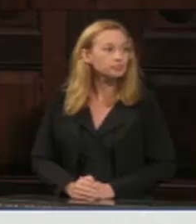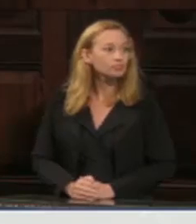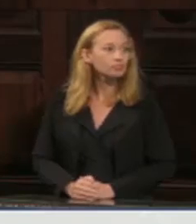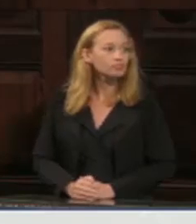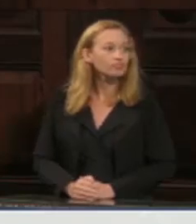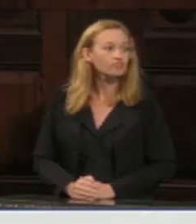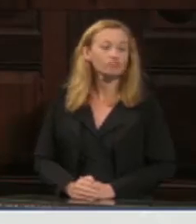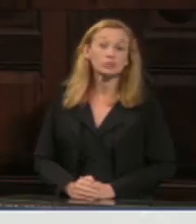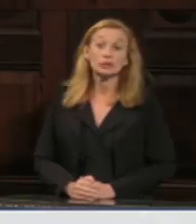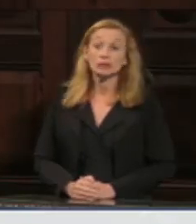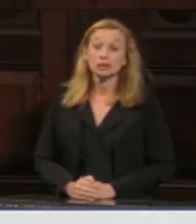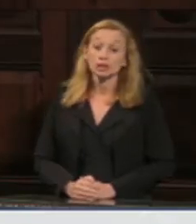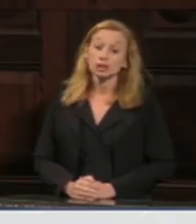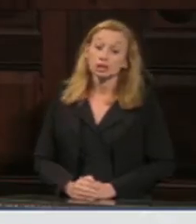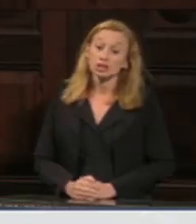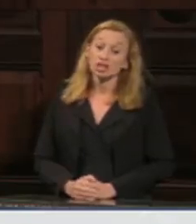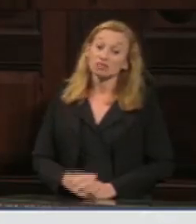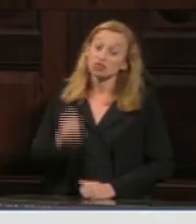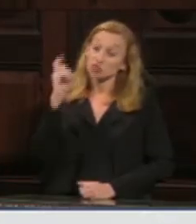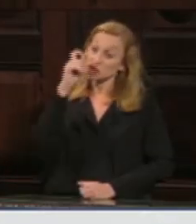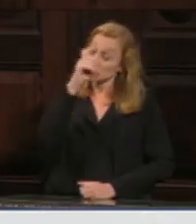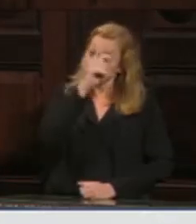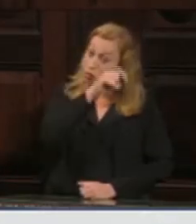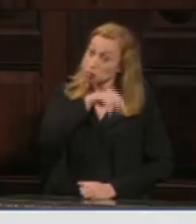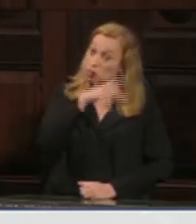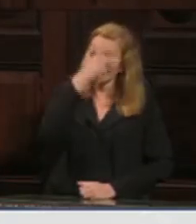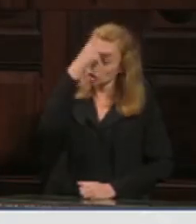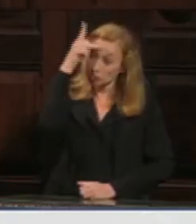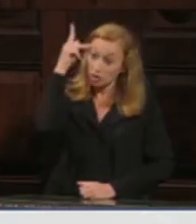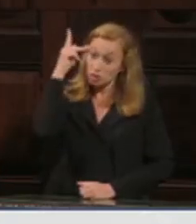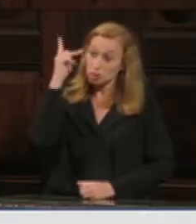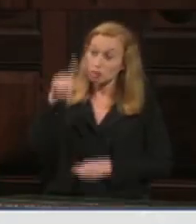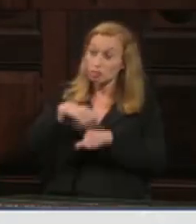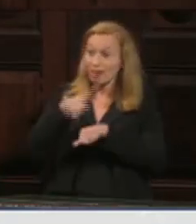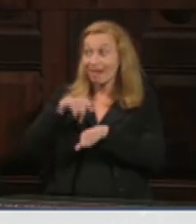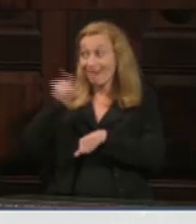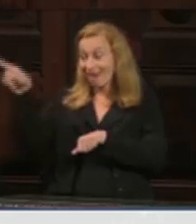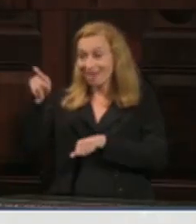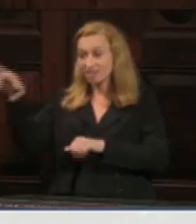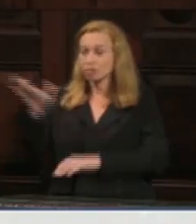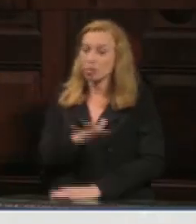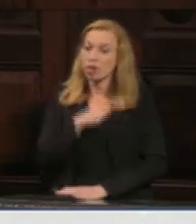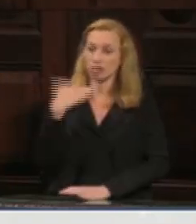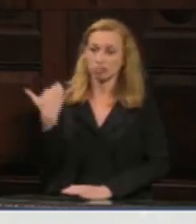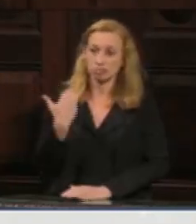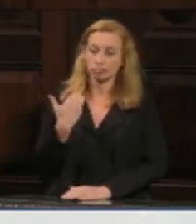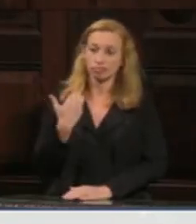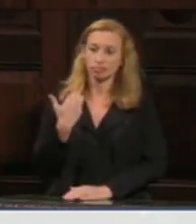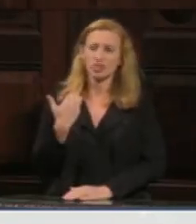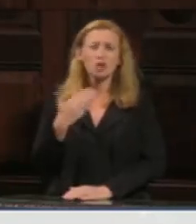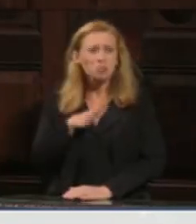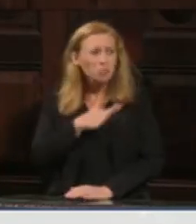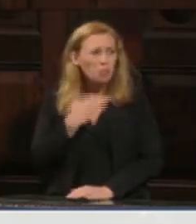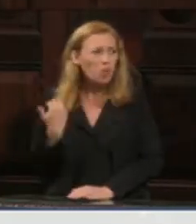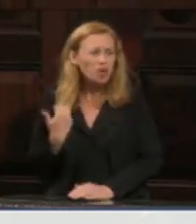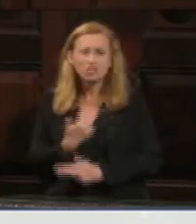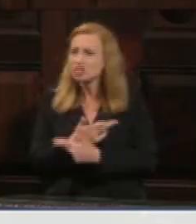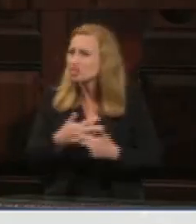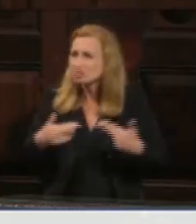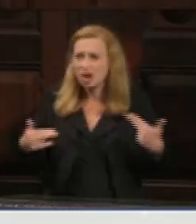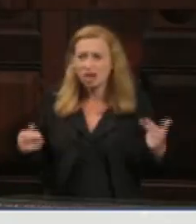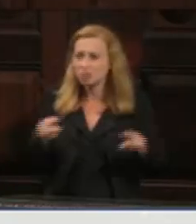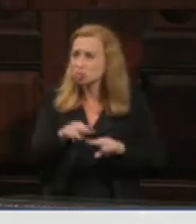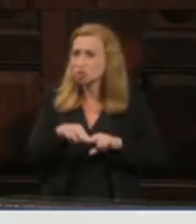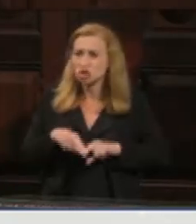situação caótica. As pessoas naquele país estão morrendo. E morrendo de diversos